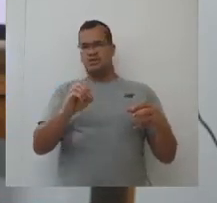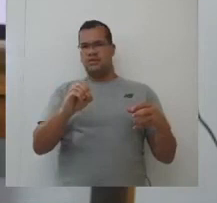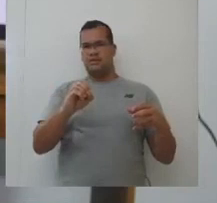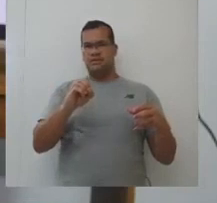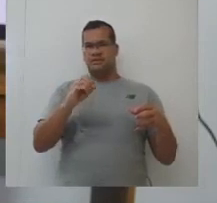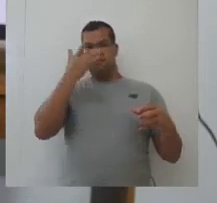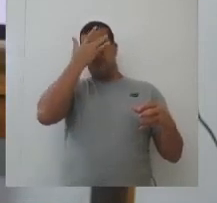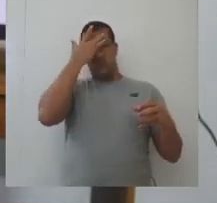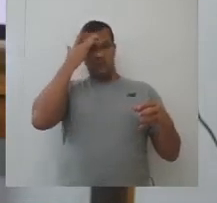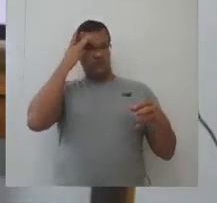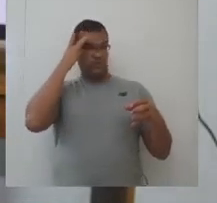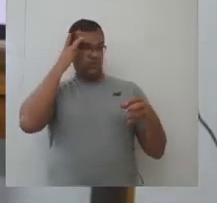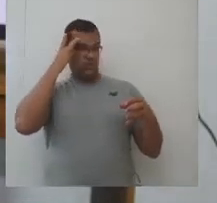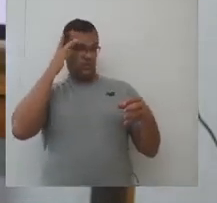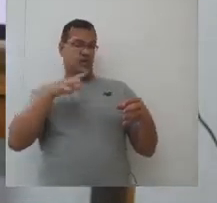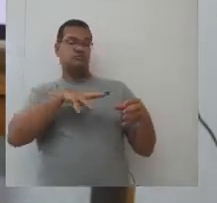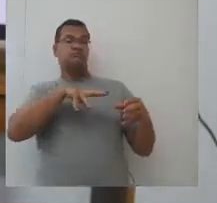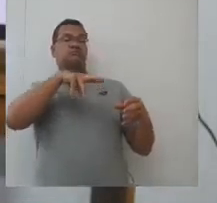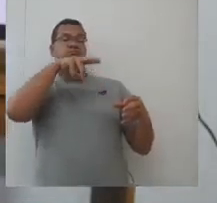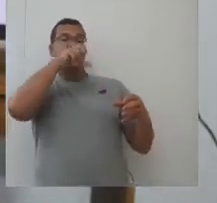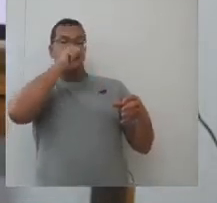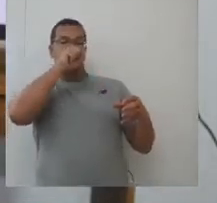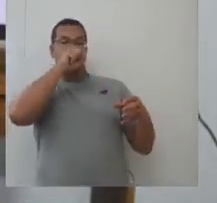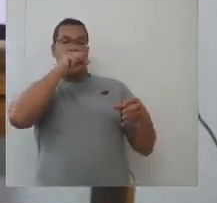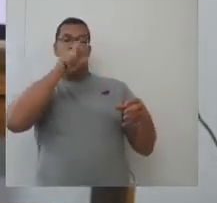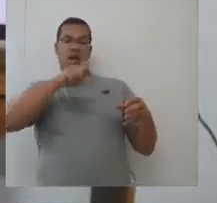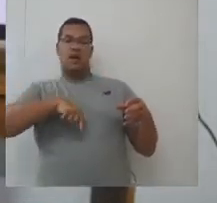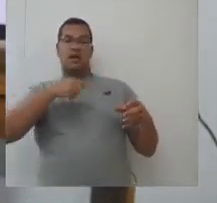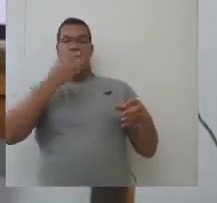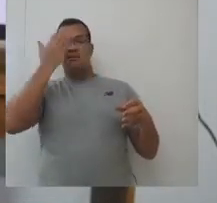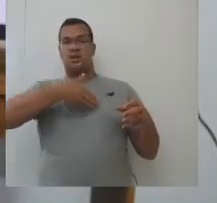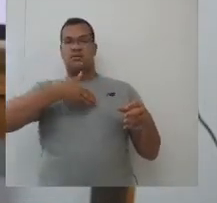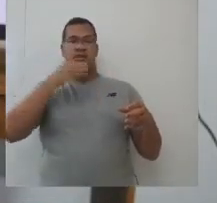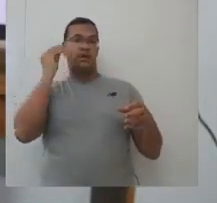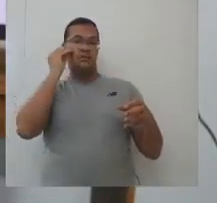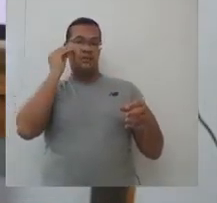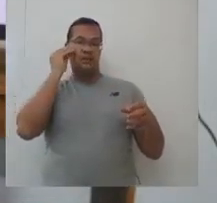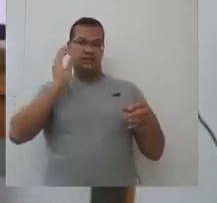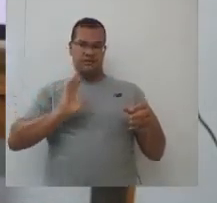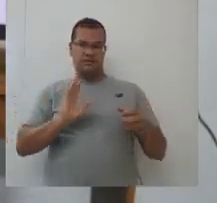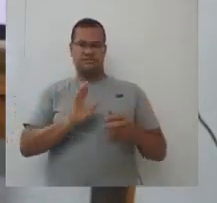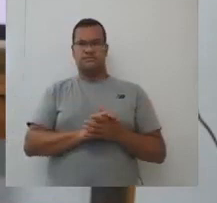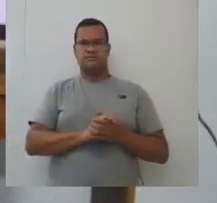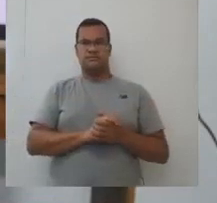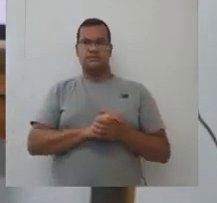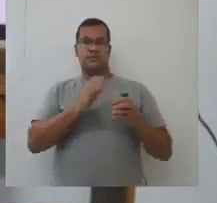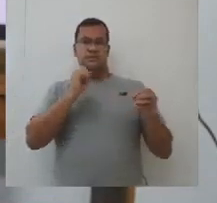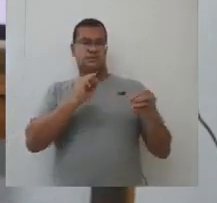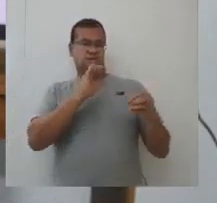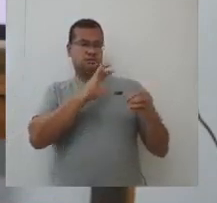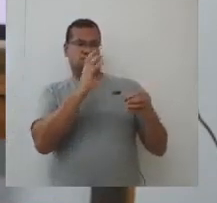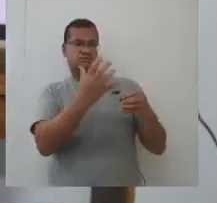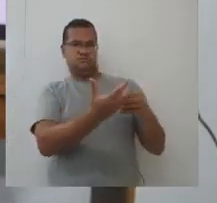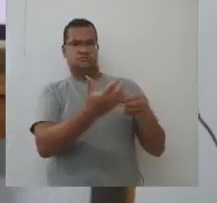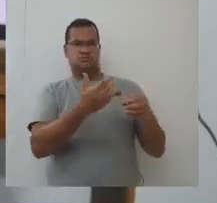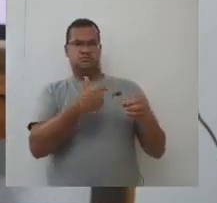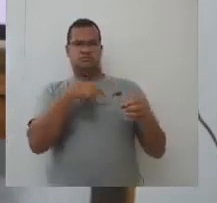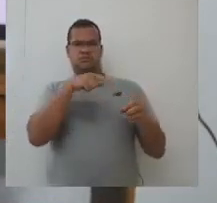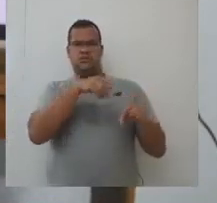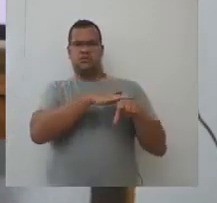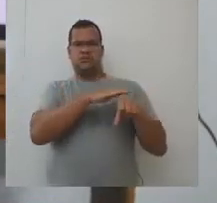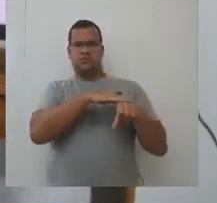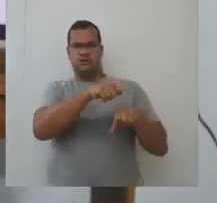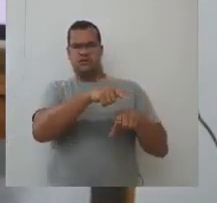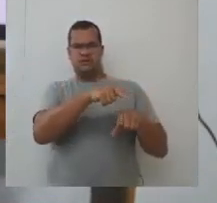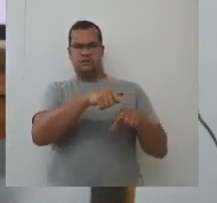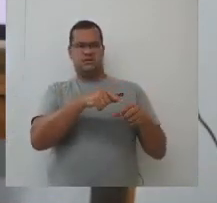uma pessoa que está aspirando o ar é uma carga de prova. O fato de o campo existir ou não, não depende da carga de prova,